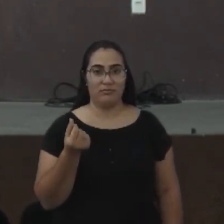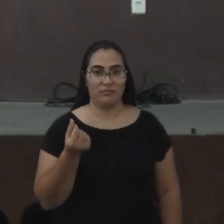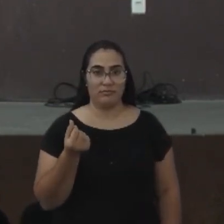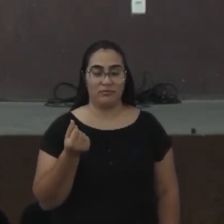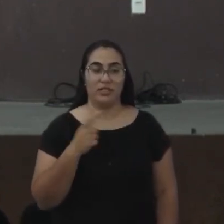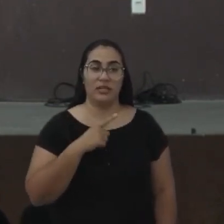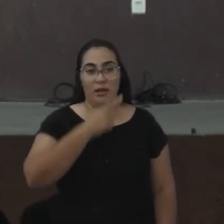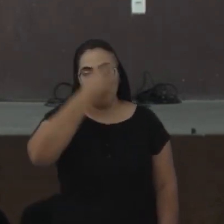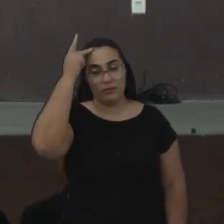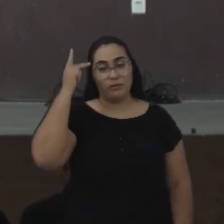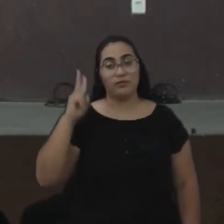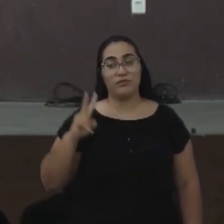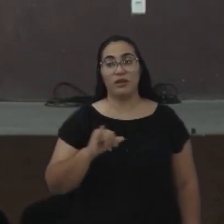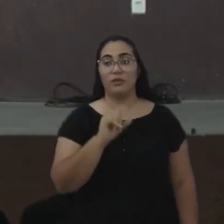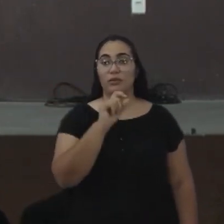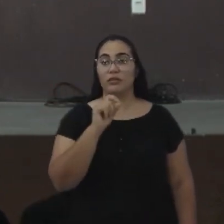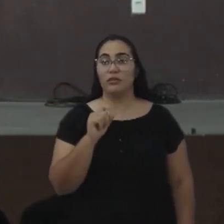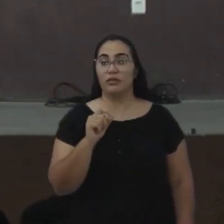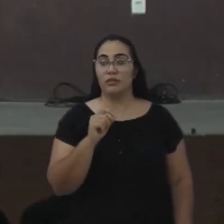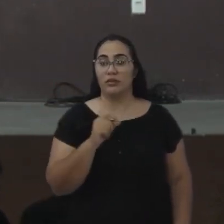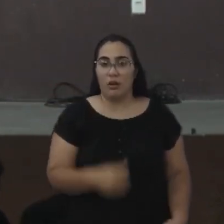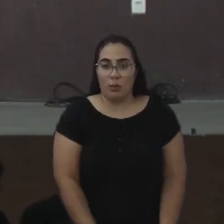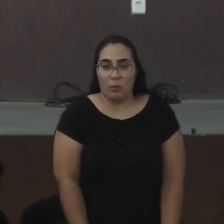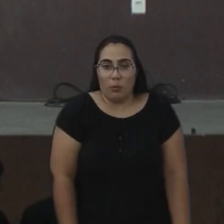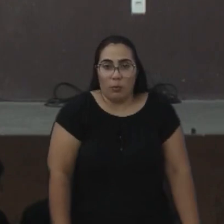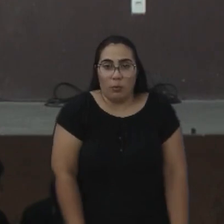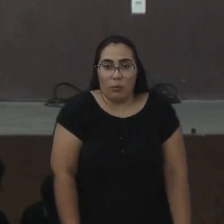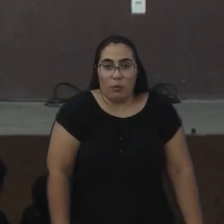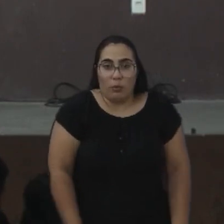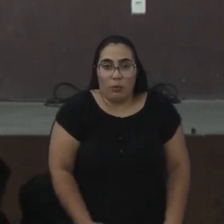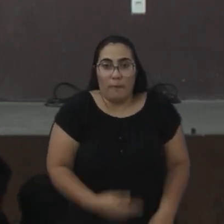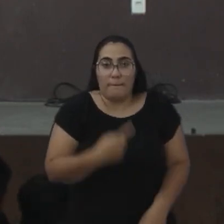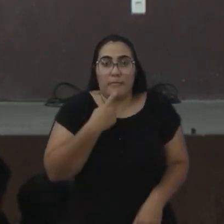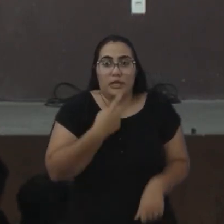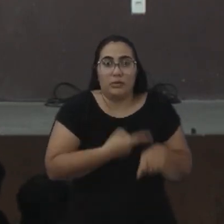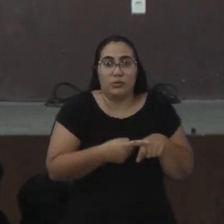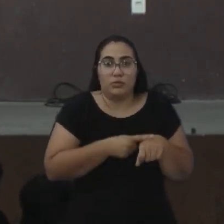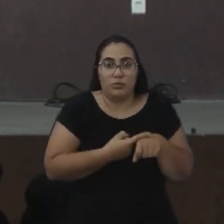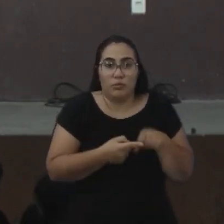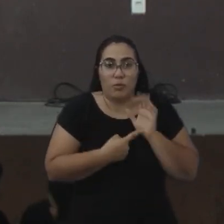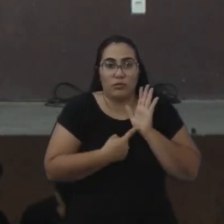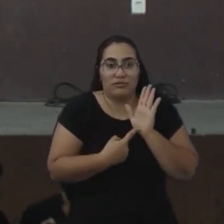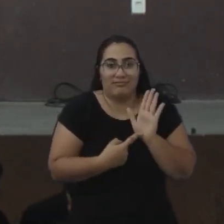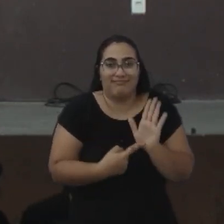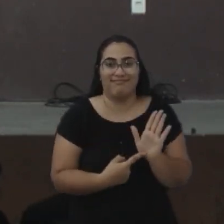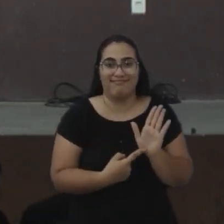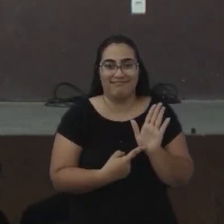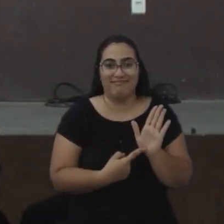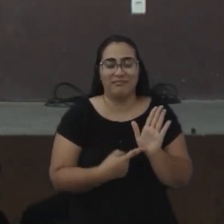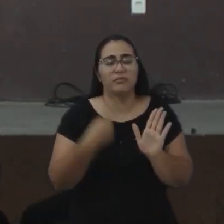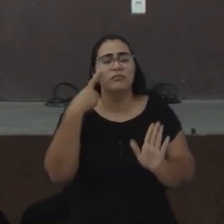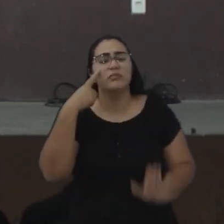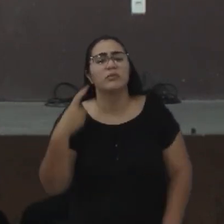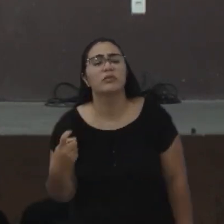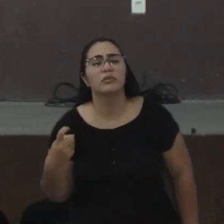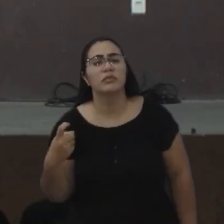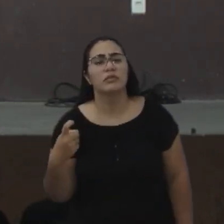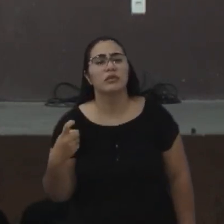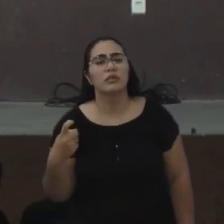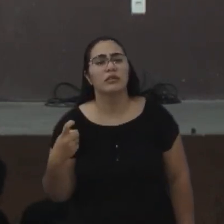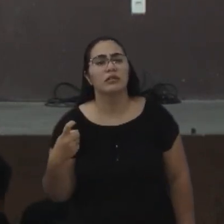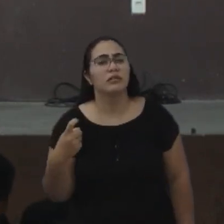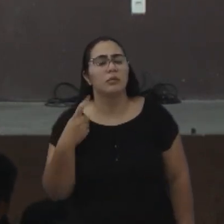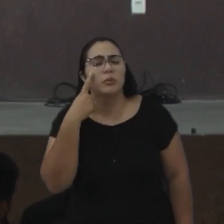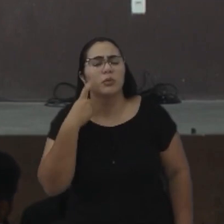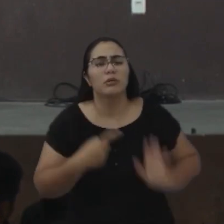levam o corpo e mostram o máximo que pode. Por quê? Por que mostra o máximo que